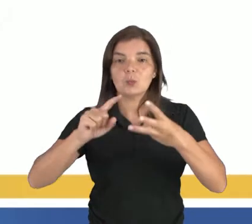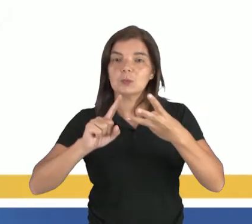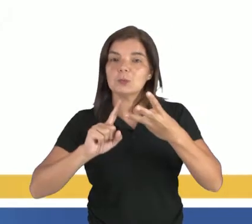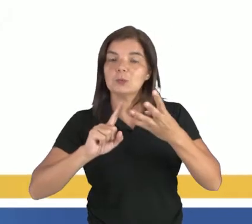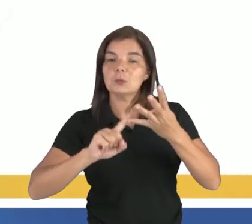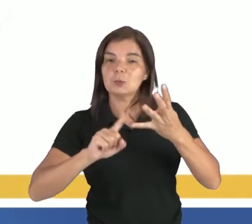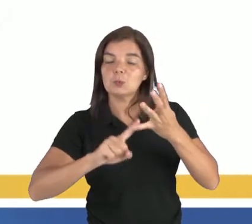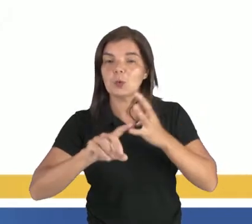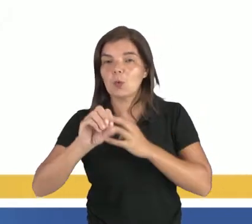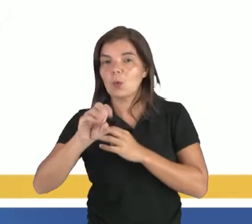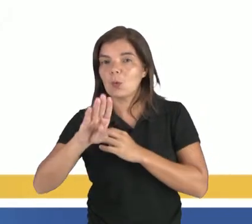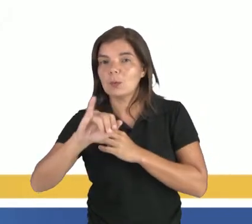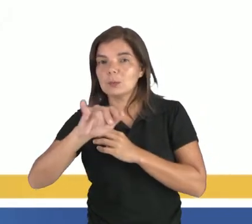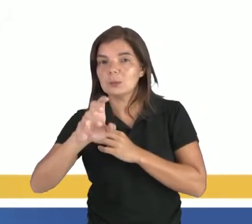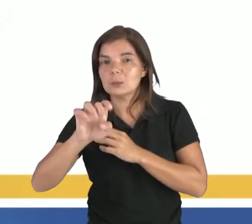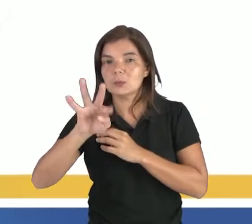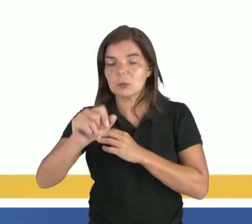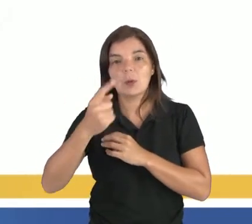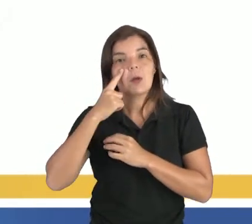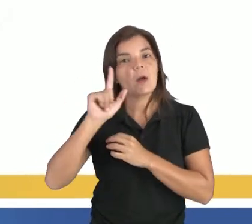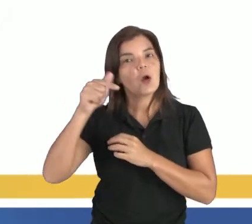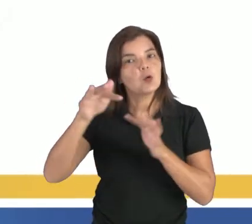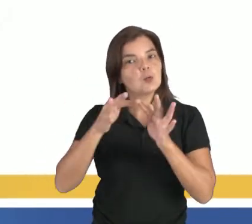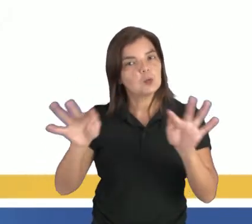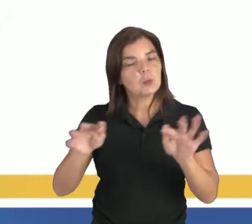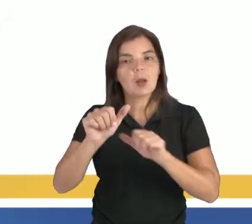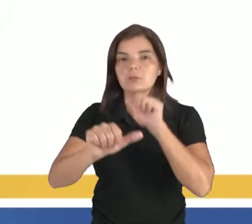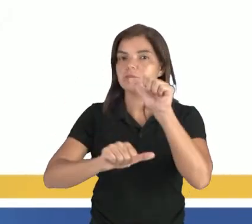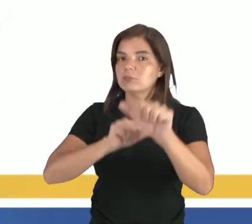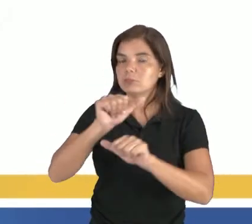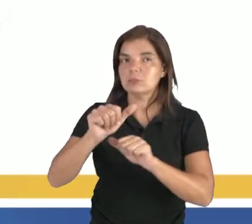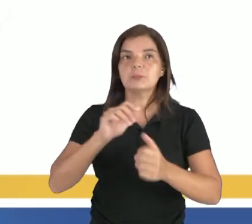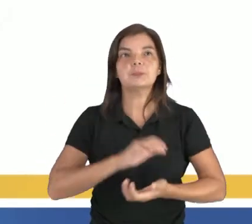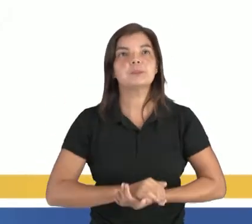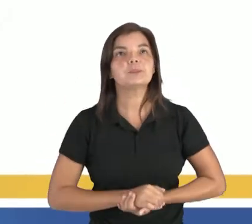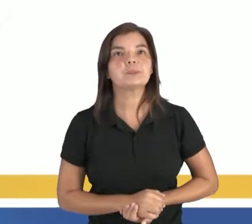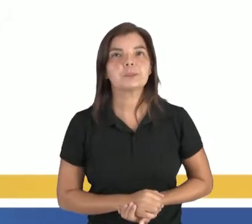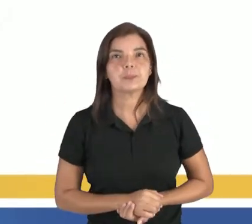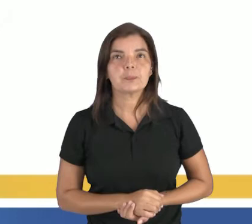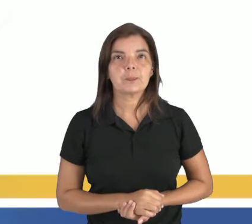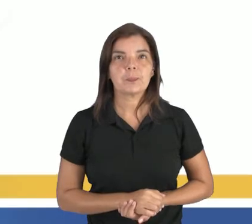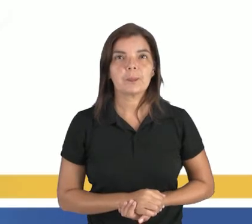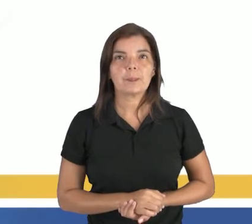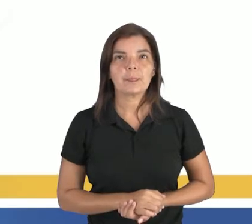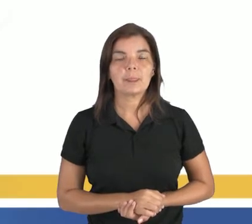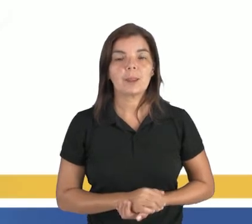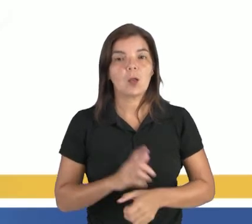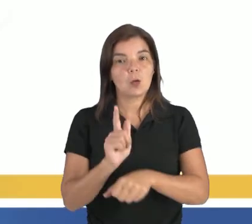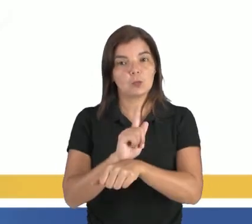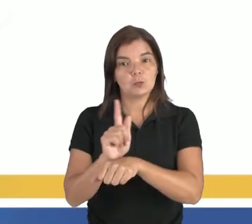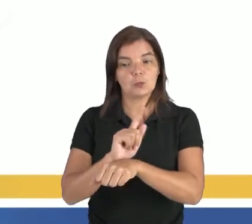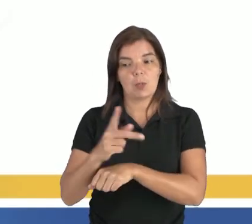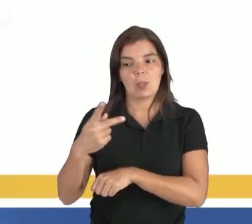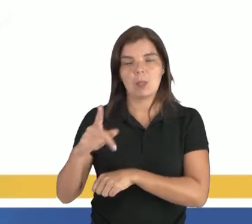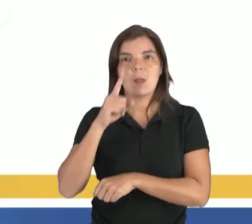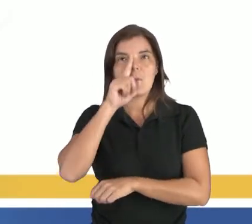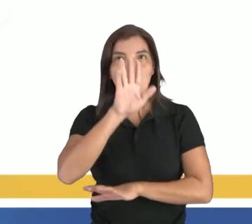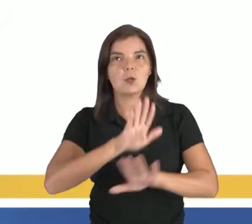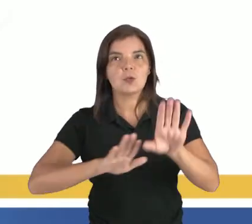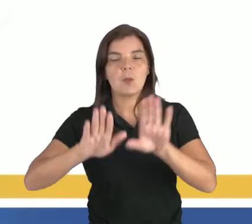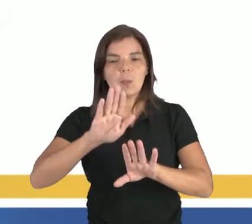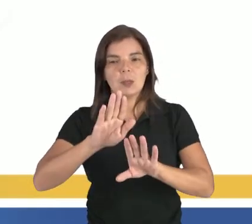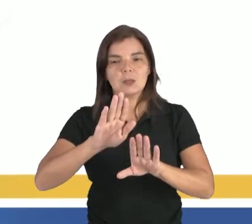objeto. Observe que nessa outra frase vai mudar a ordem. His manager carefully wrapped the box. O gerente